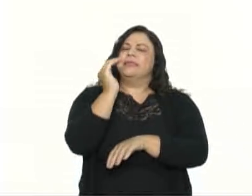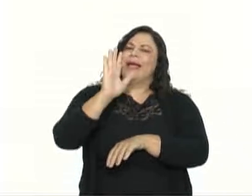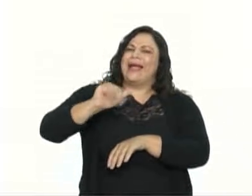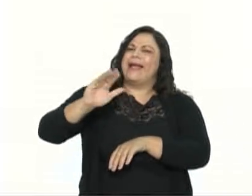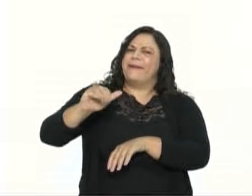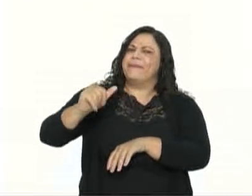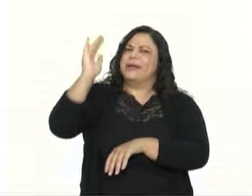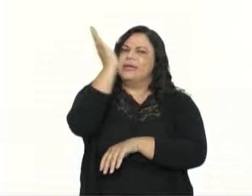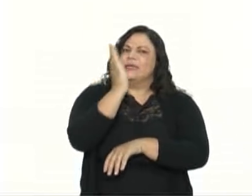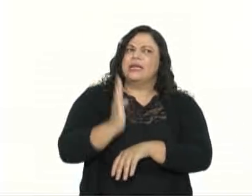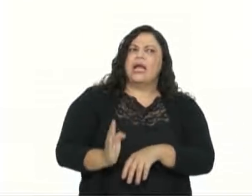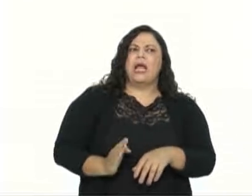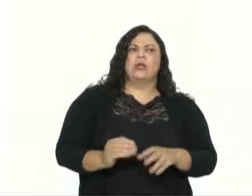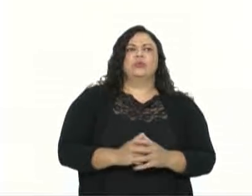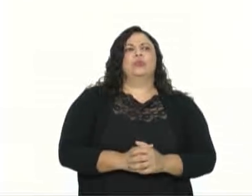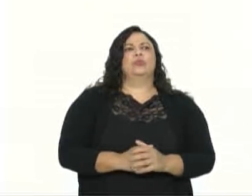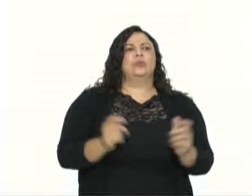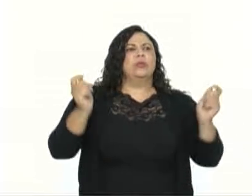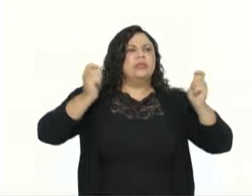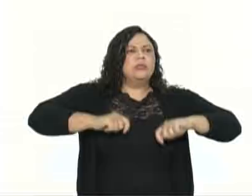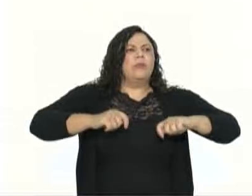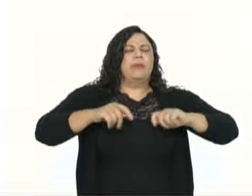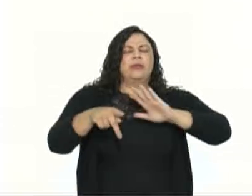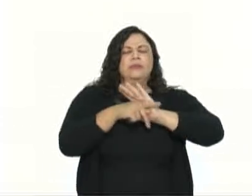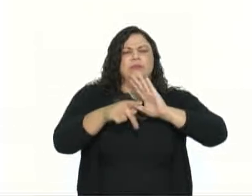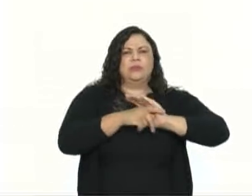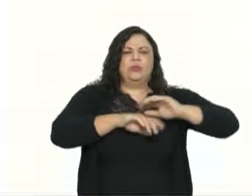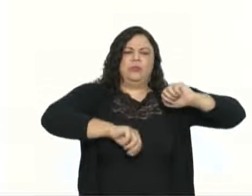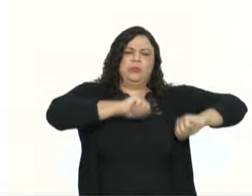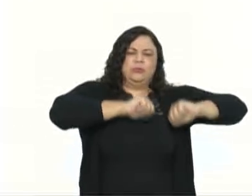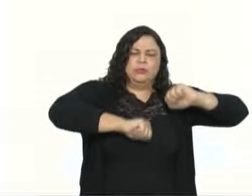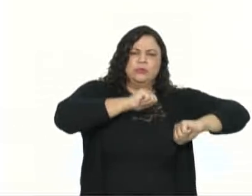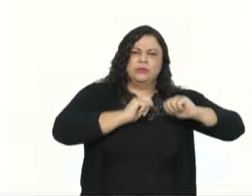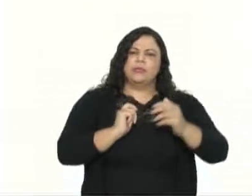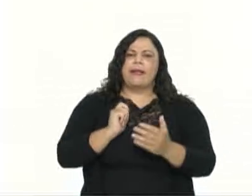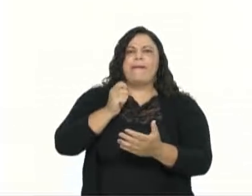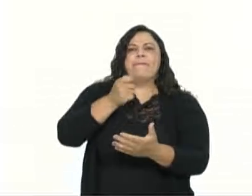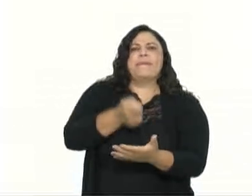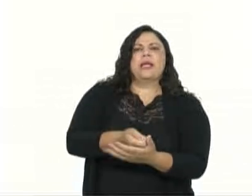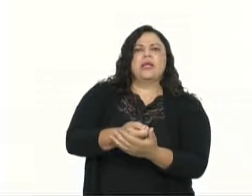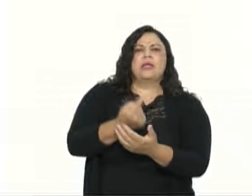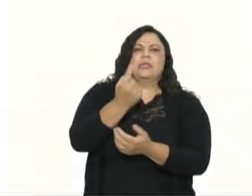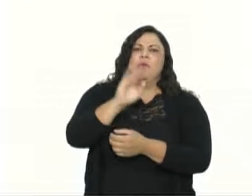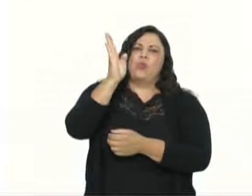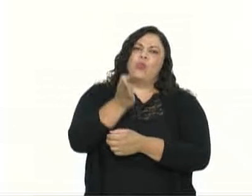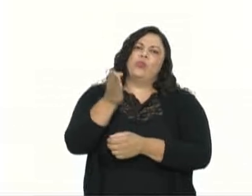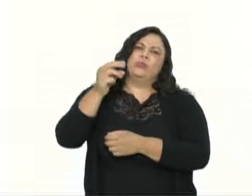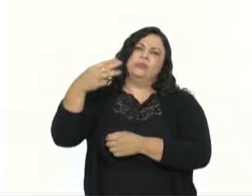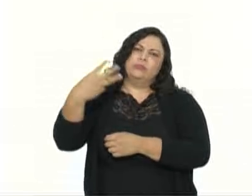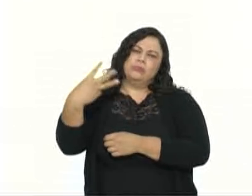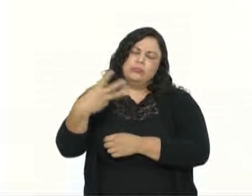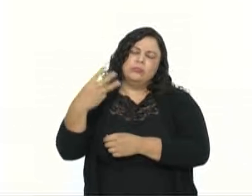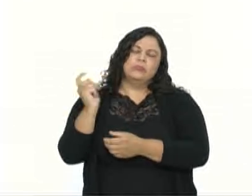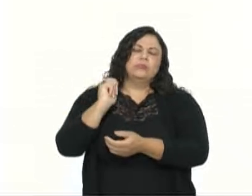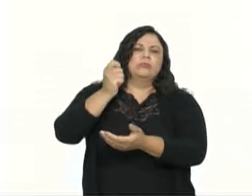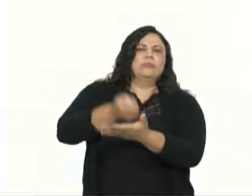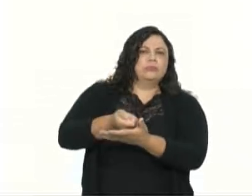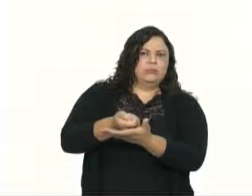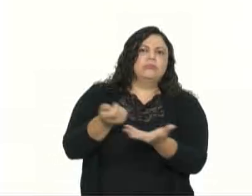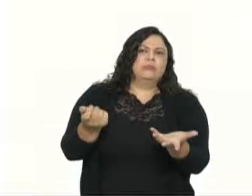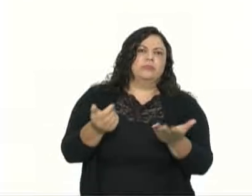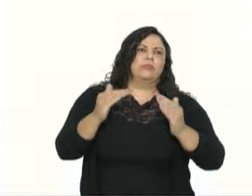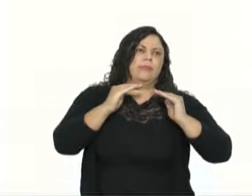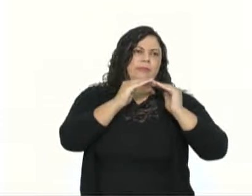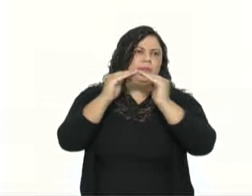ainda inferior para empresas que possuem subsídio e pagam até 1/3 do preço pago pelos consumidores residenciais. Grande parte